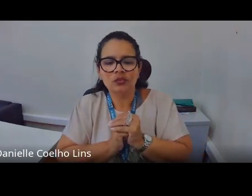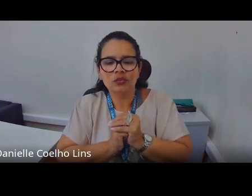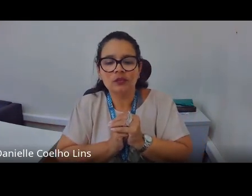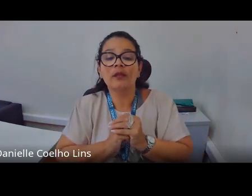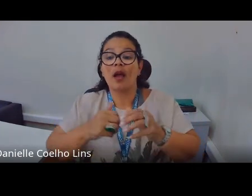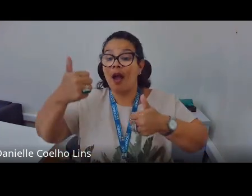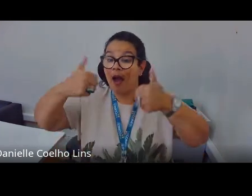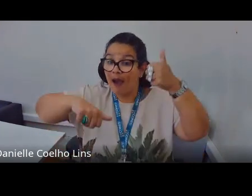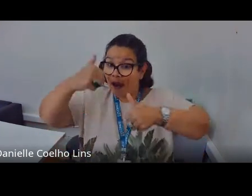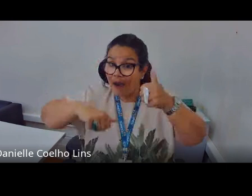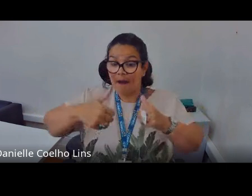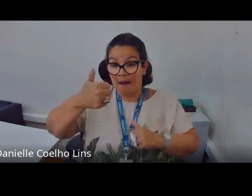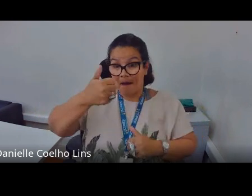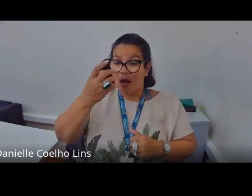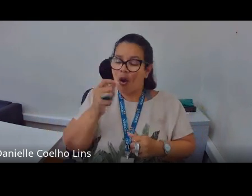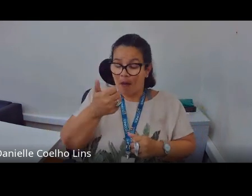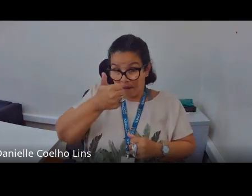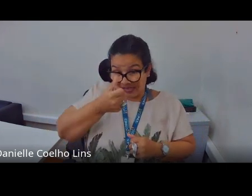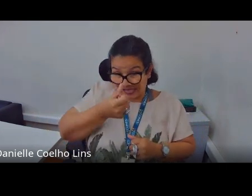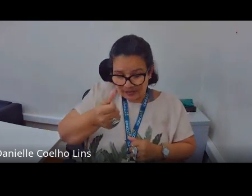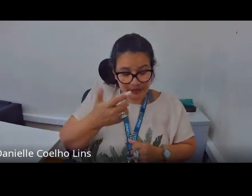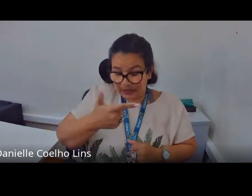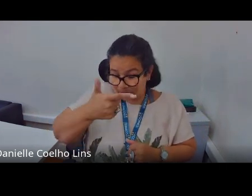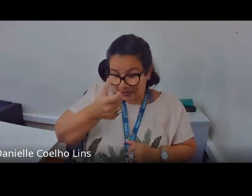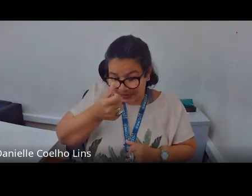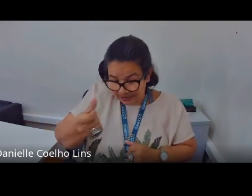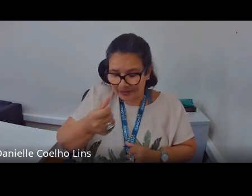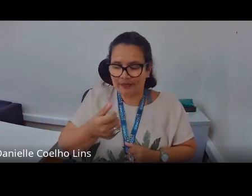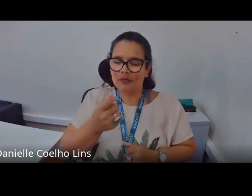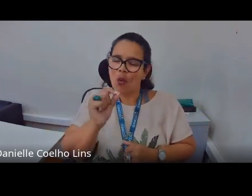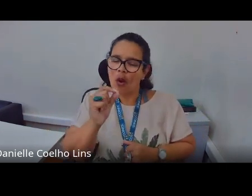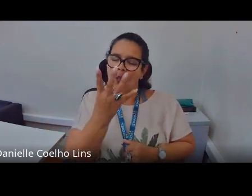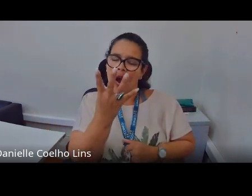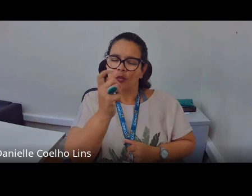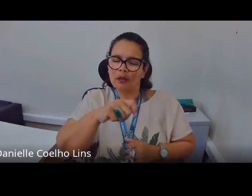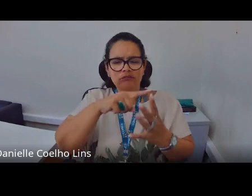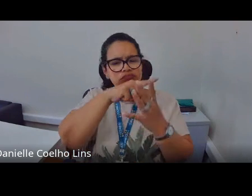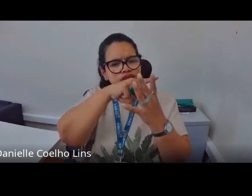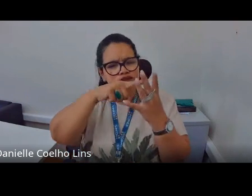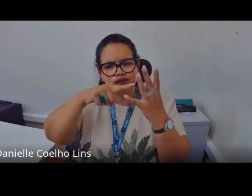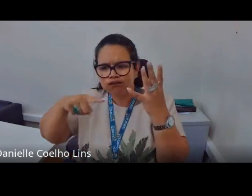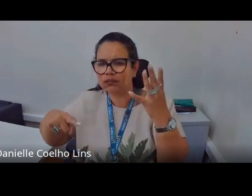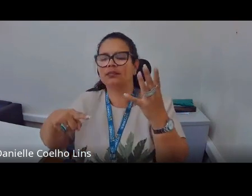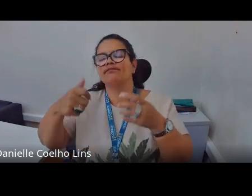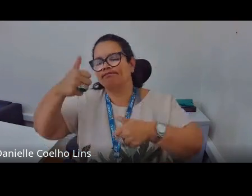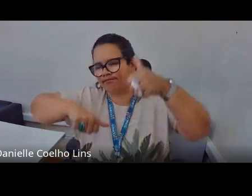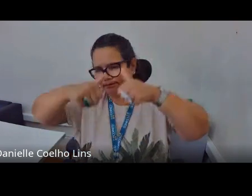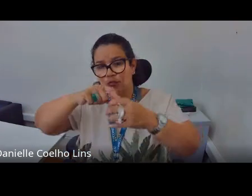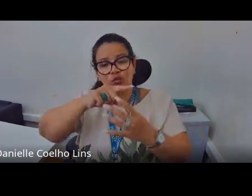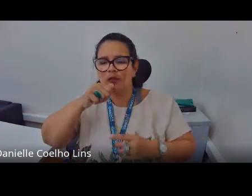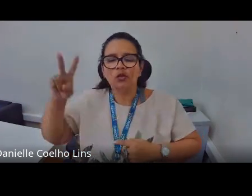contextualização. Vai avaliar também, durante esse semestre, vai ter